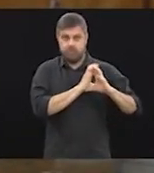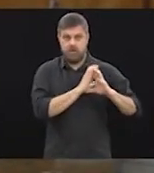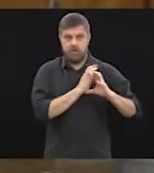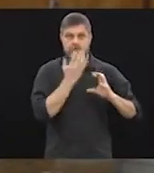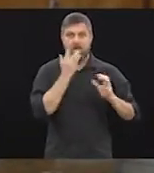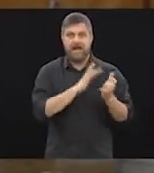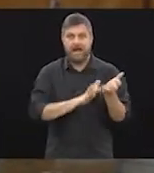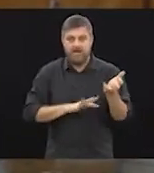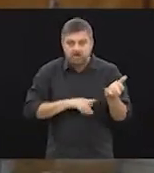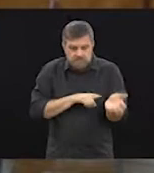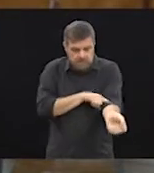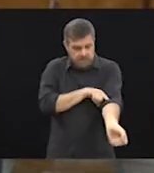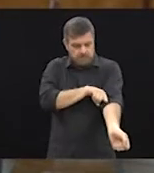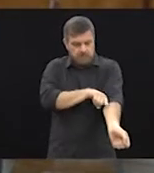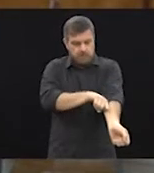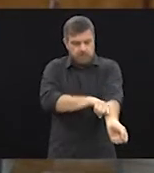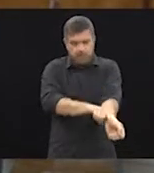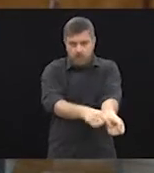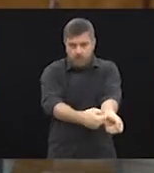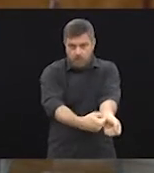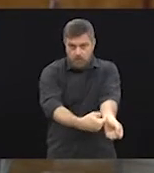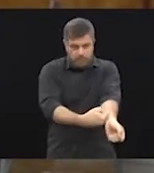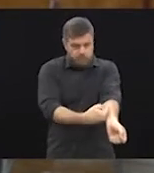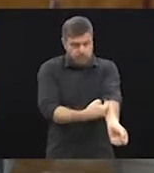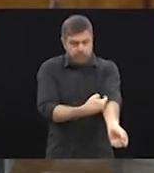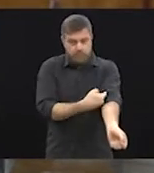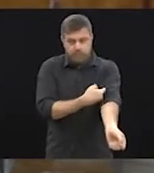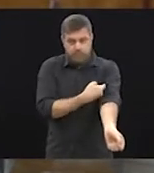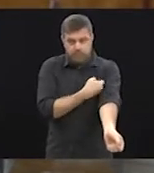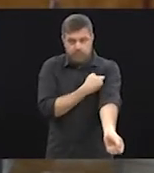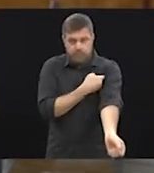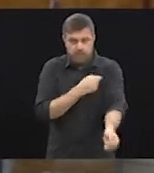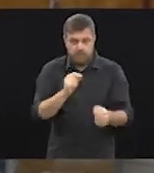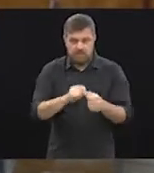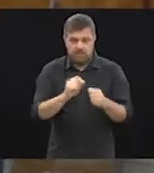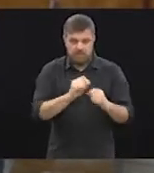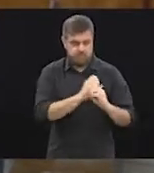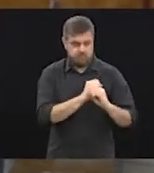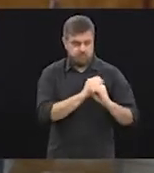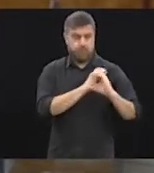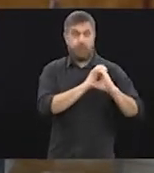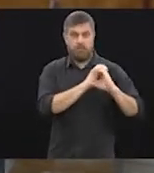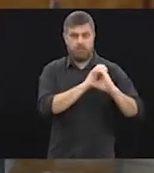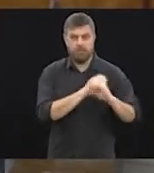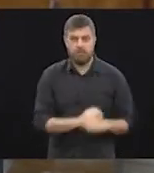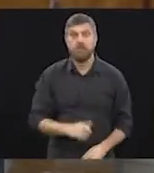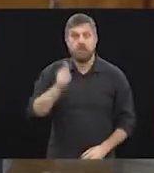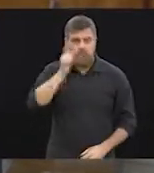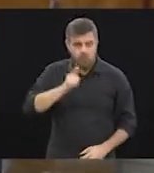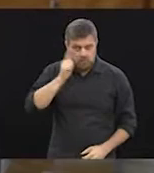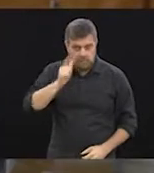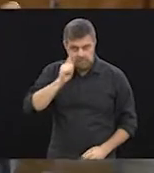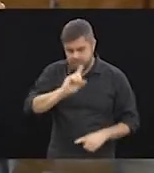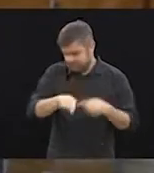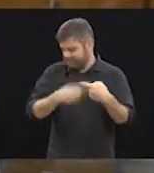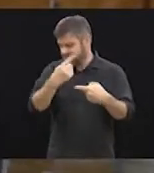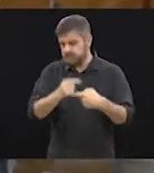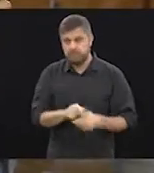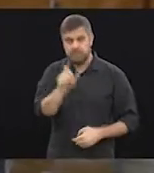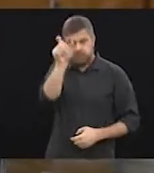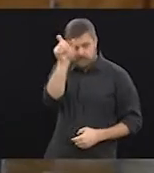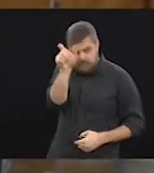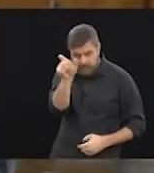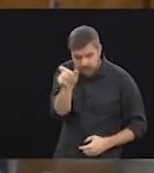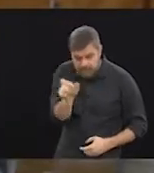coronária, onde ele iria insuflar esse balão no local da obstrução, desfazendo a obstrução. E ele fez isso